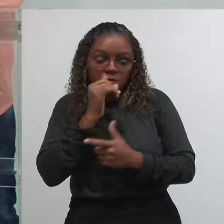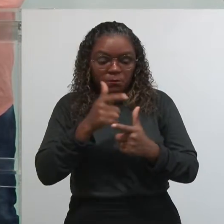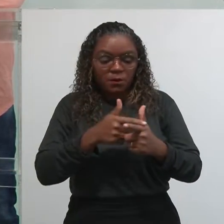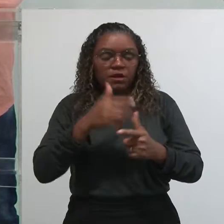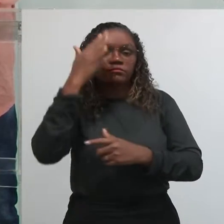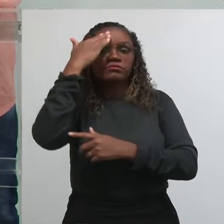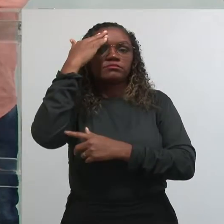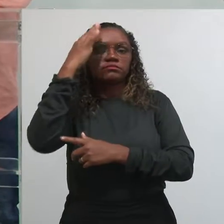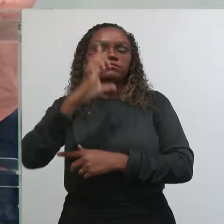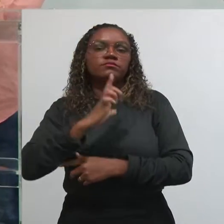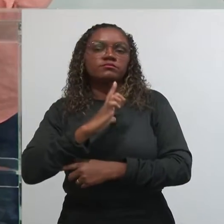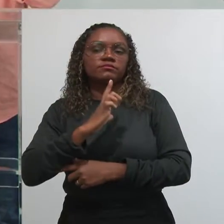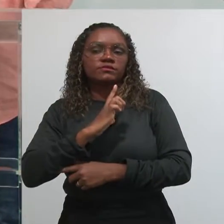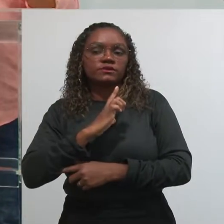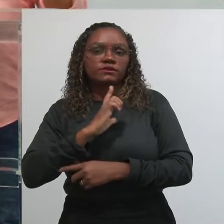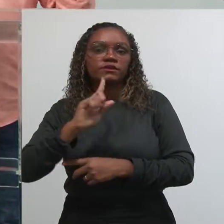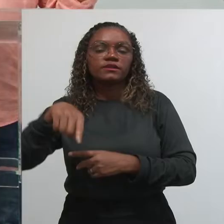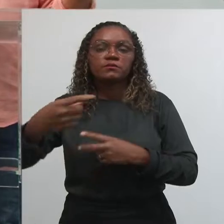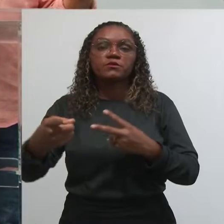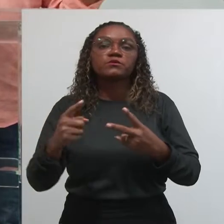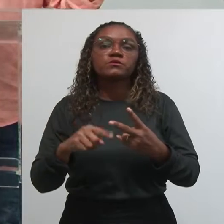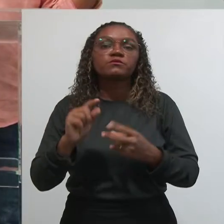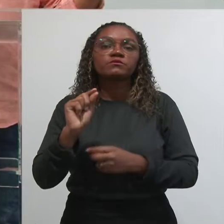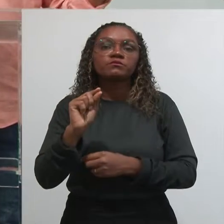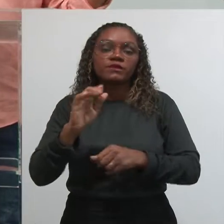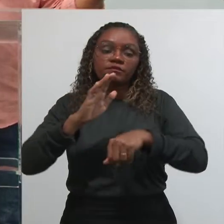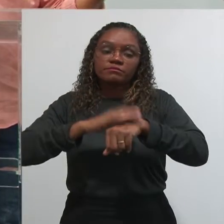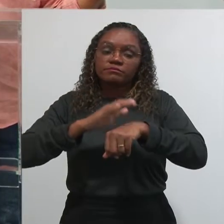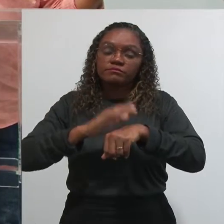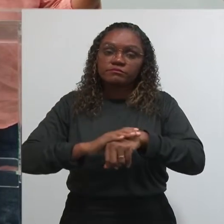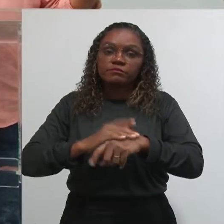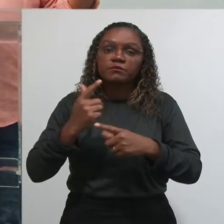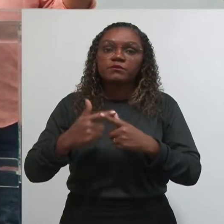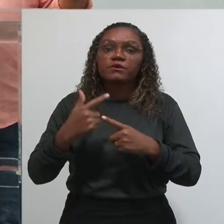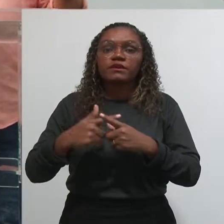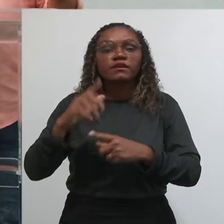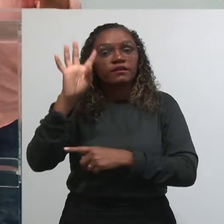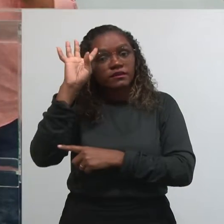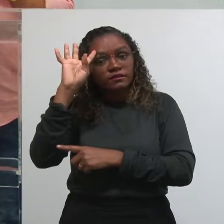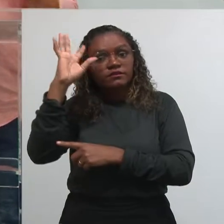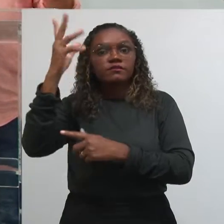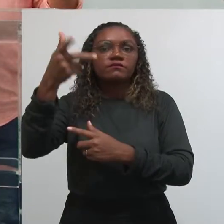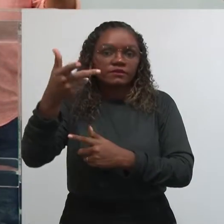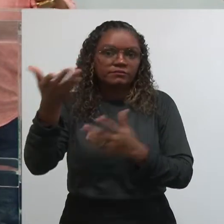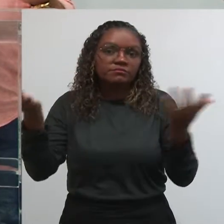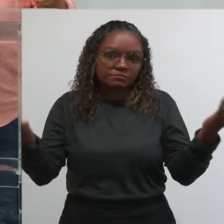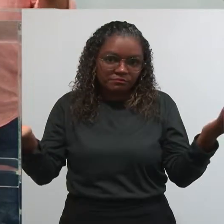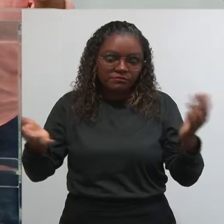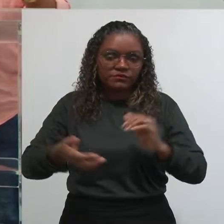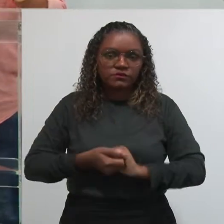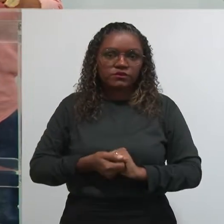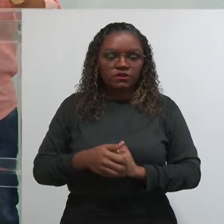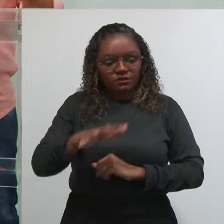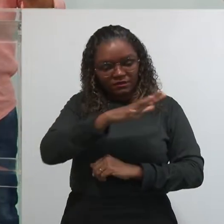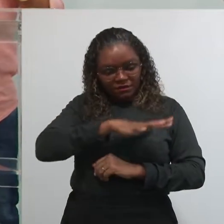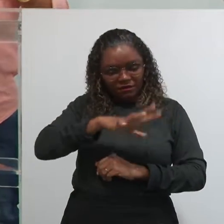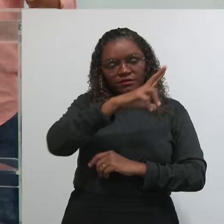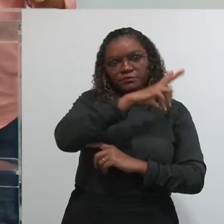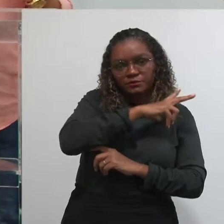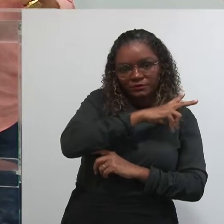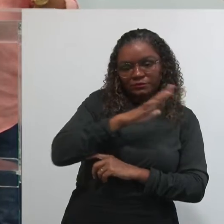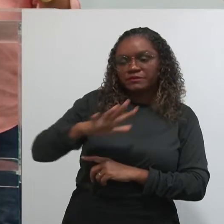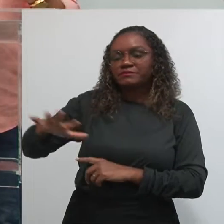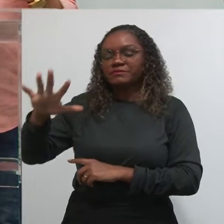existe. A outra coisa é nós tomarmos ação para solucionar aquele problema. E isso acontece não só na esfera pública, na esfera privada, na nossa